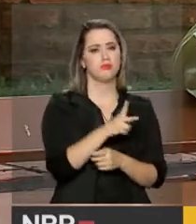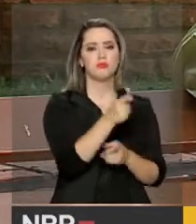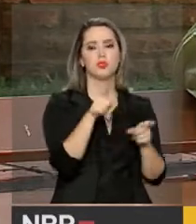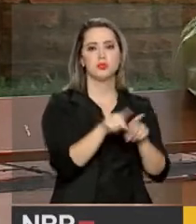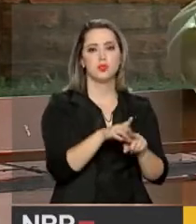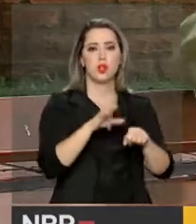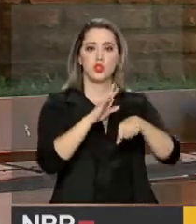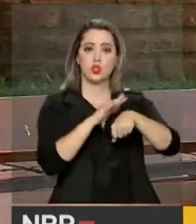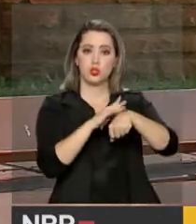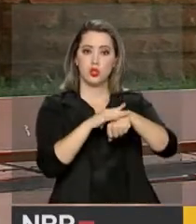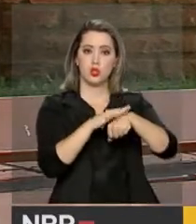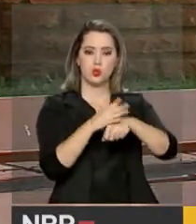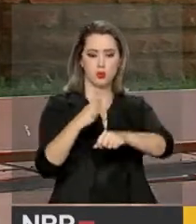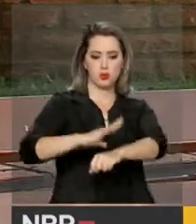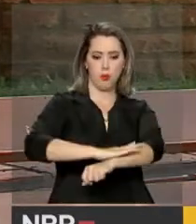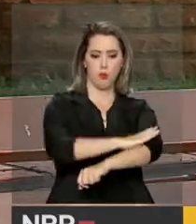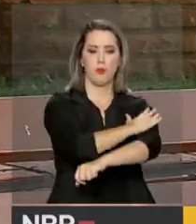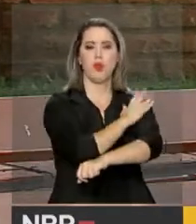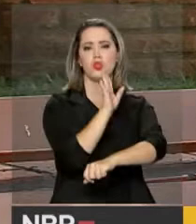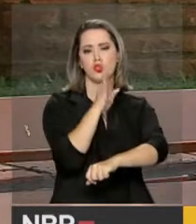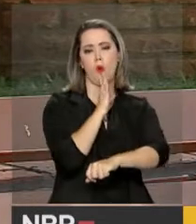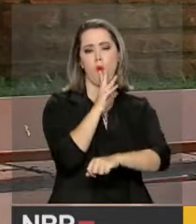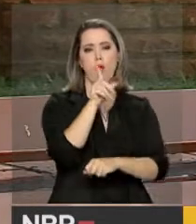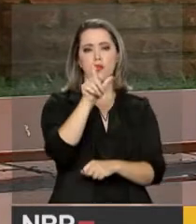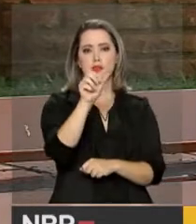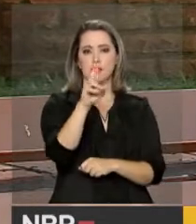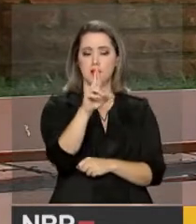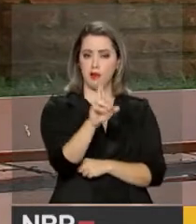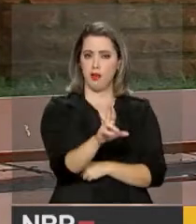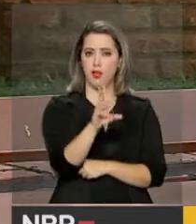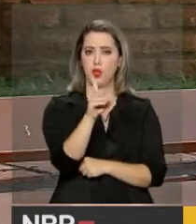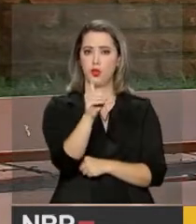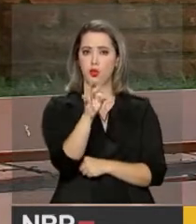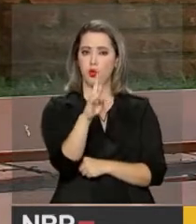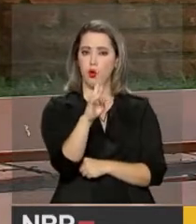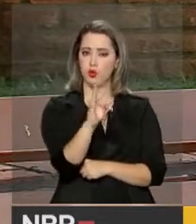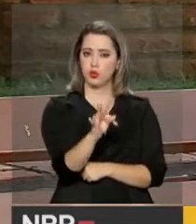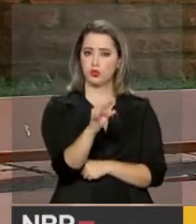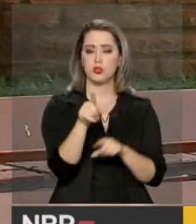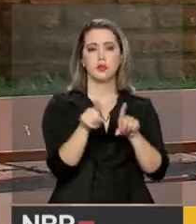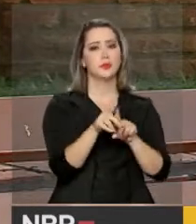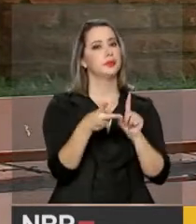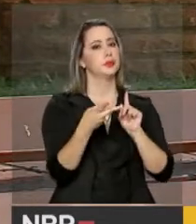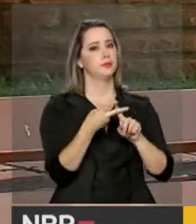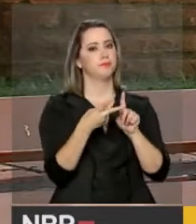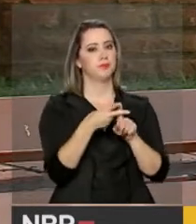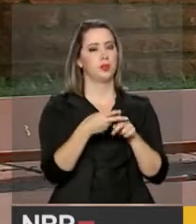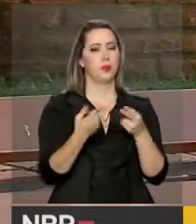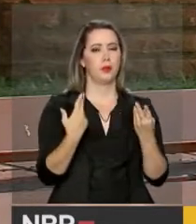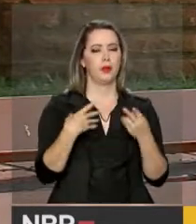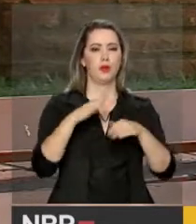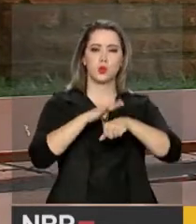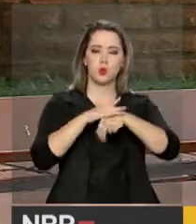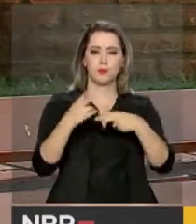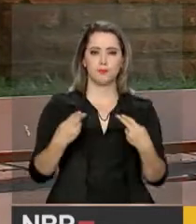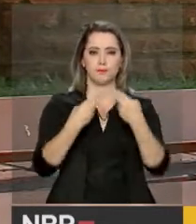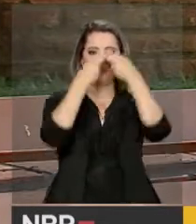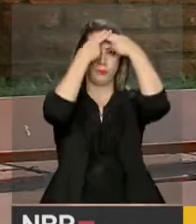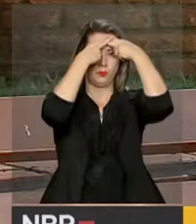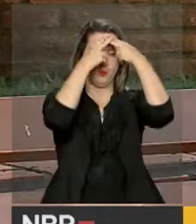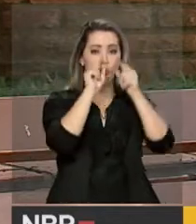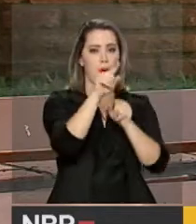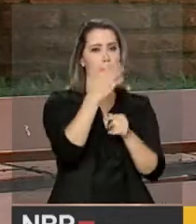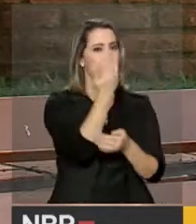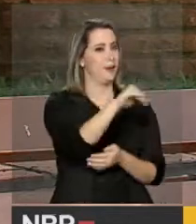são as doenças musculoesqueléticas, já famosas, LER-DORT, e, em segundo lugar, os transtornos mentais. E aproximadamente metade